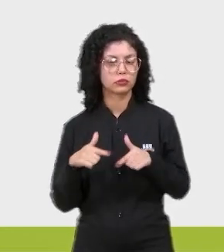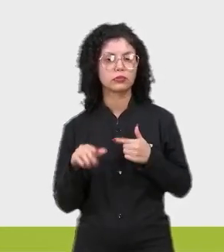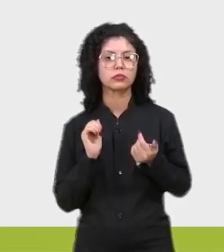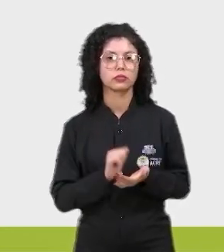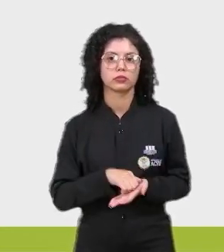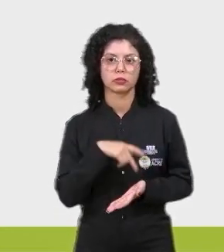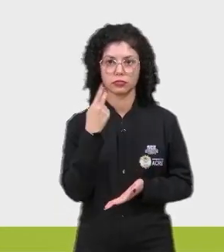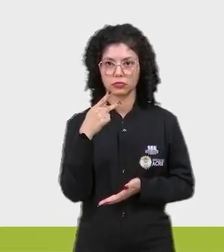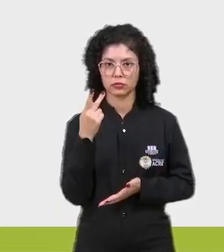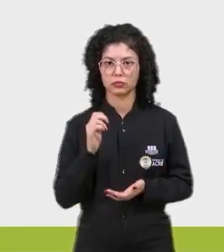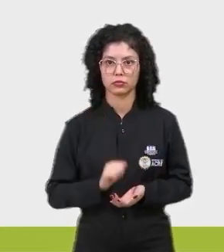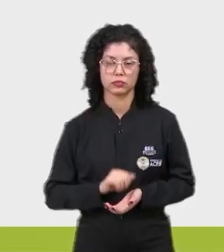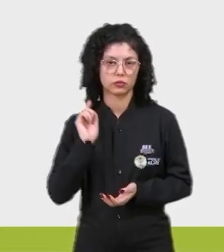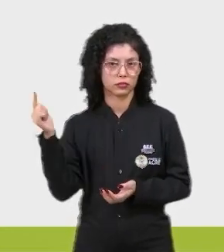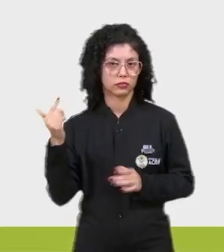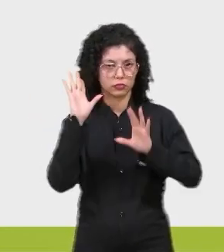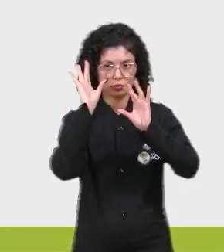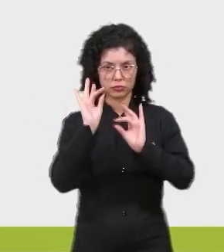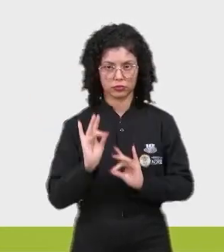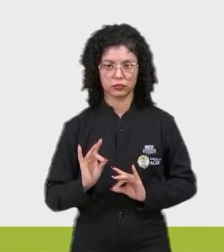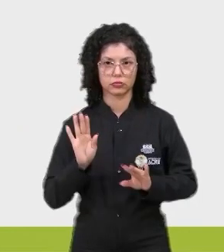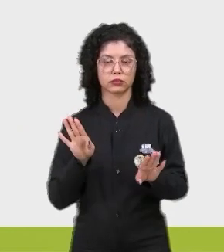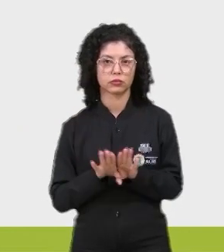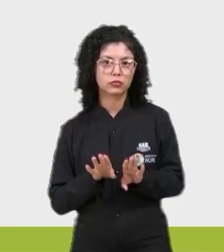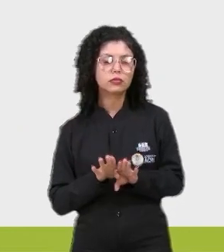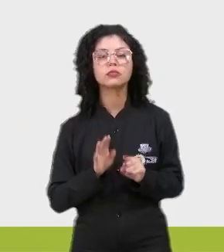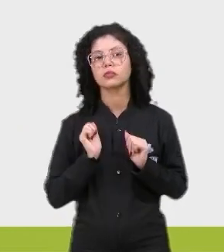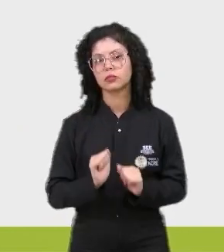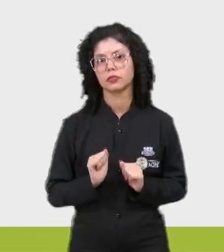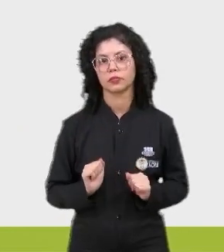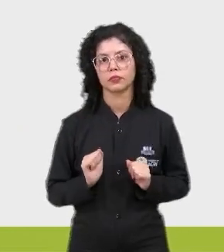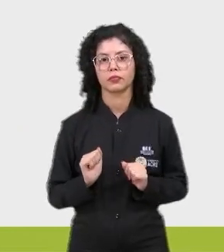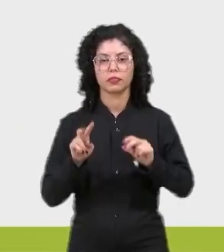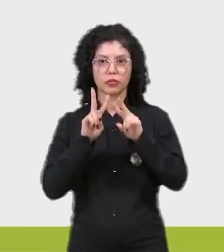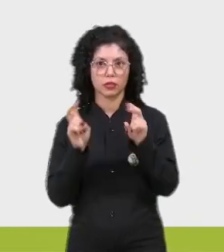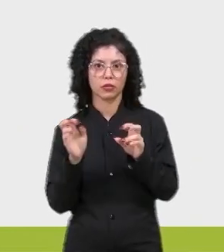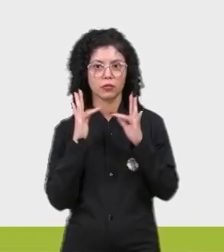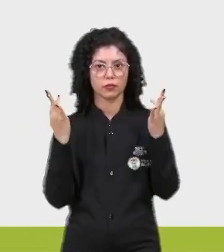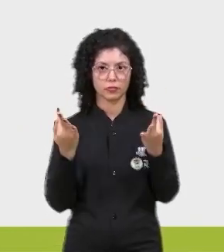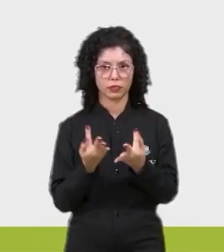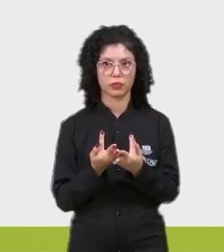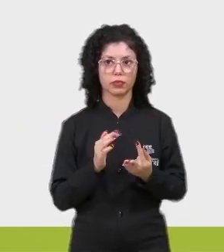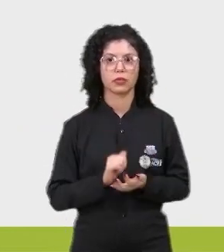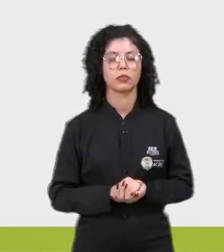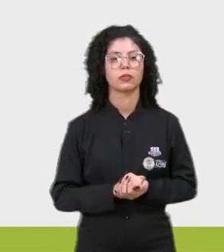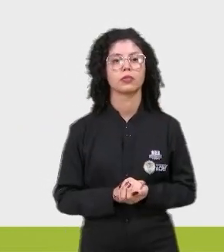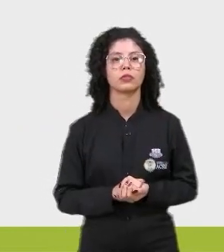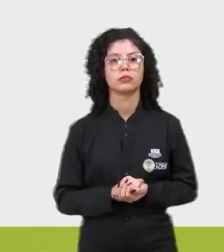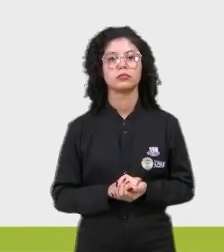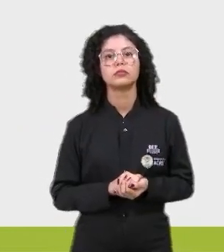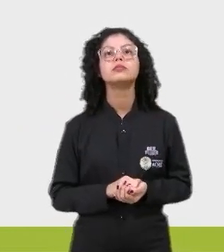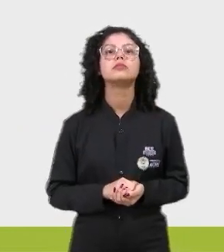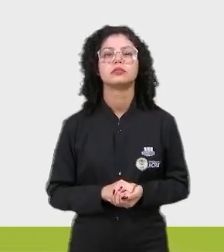Fala sobre outros aspectos também que você pode estar abordando, a questão da família, né? O eixo